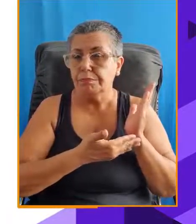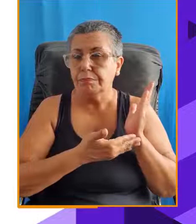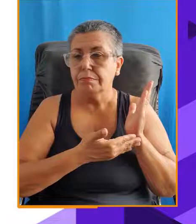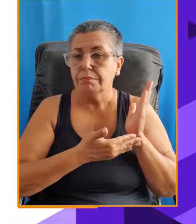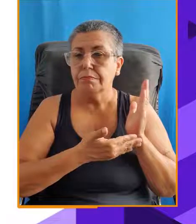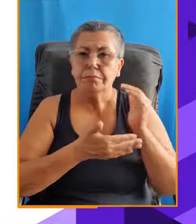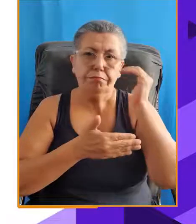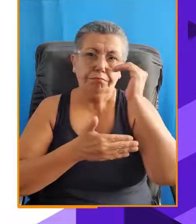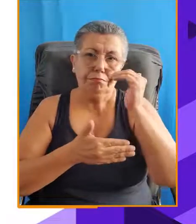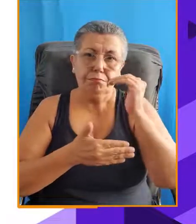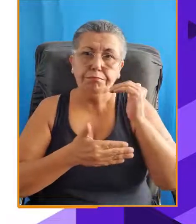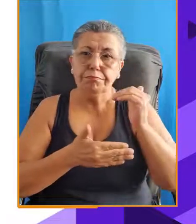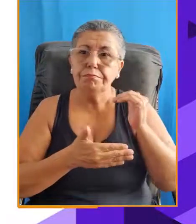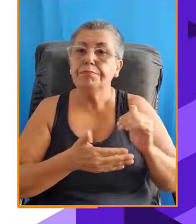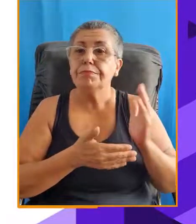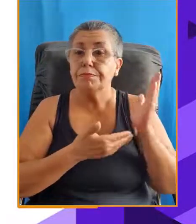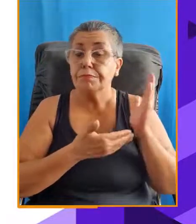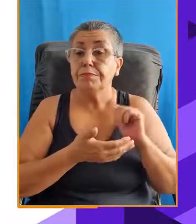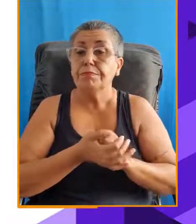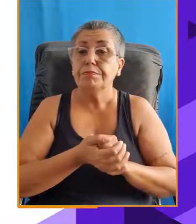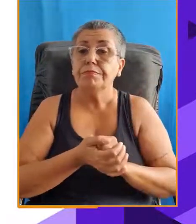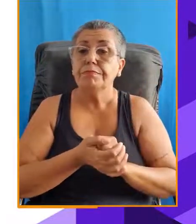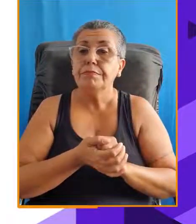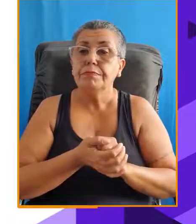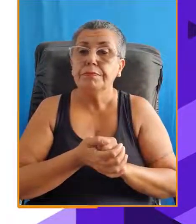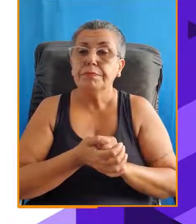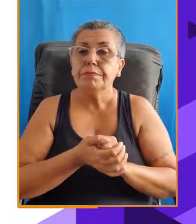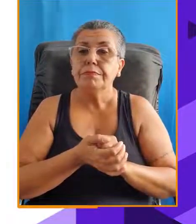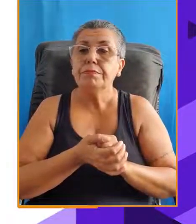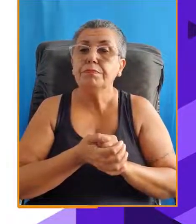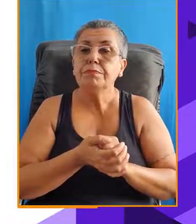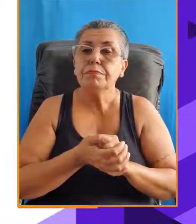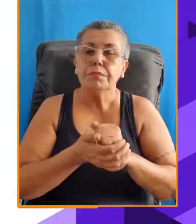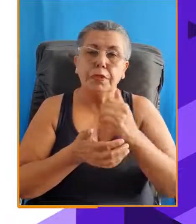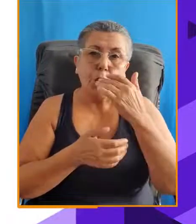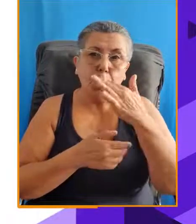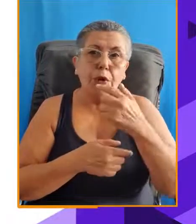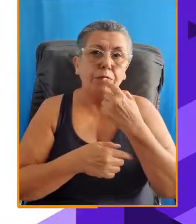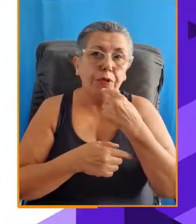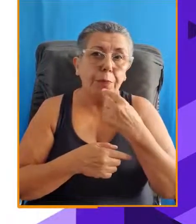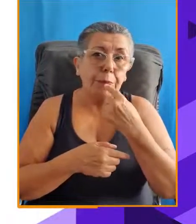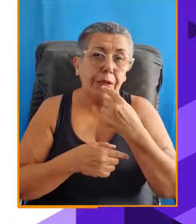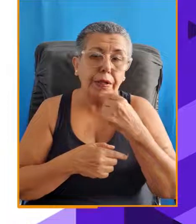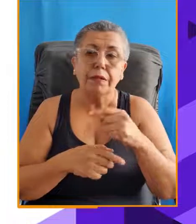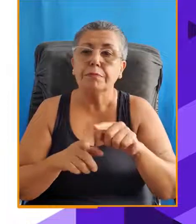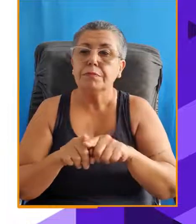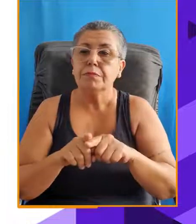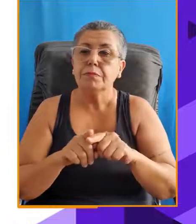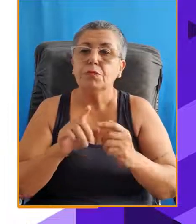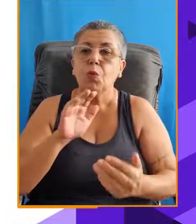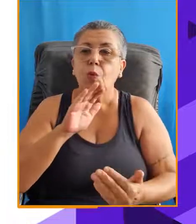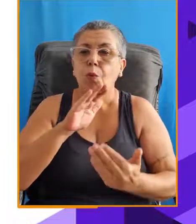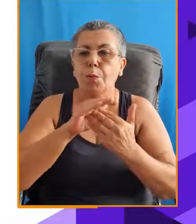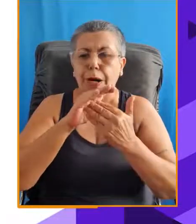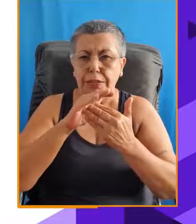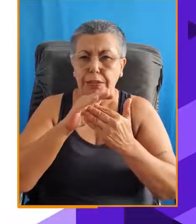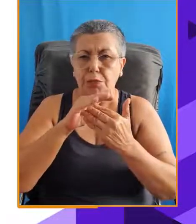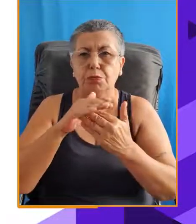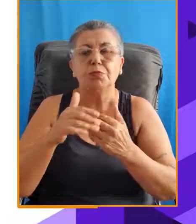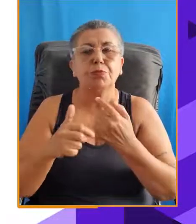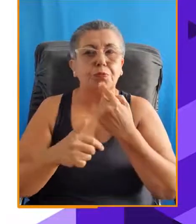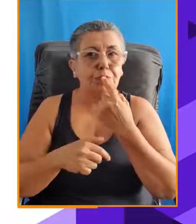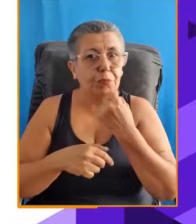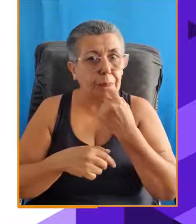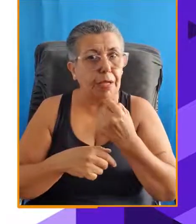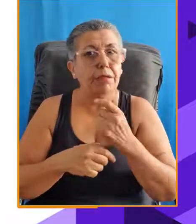suas categorias, vermelho, verde e azul. Para a cor vermelha, teremos o máximo